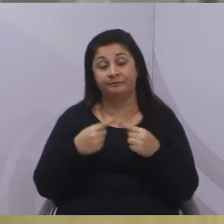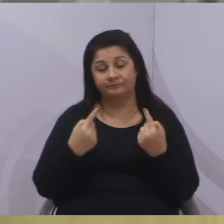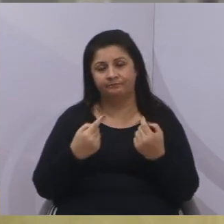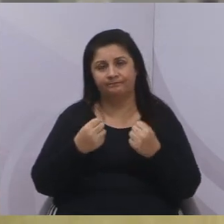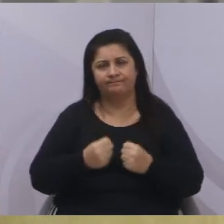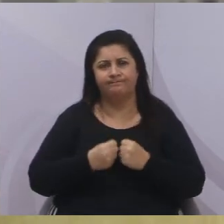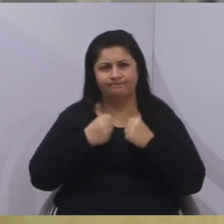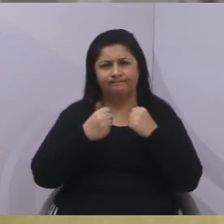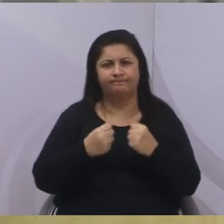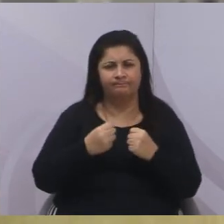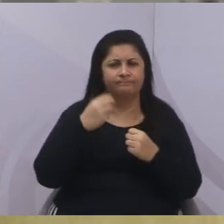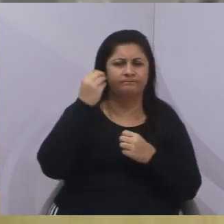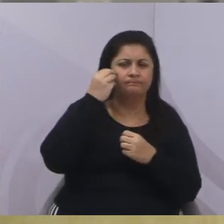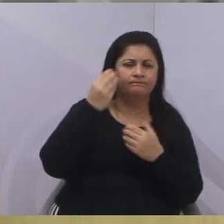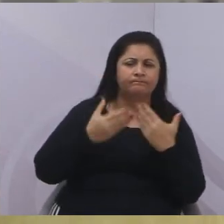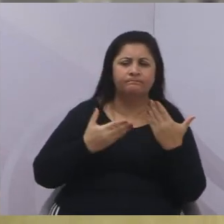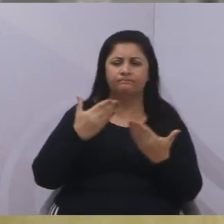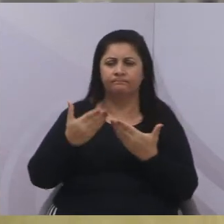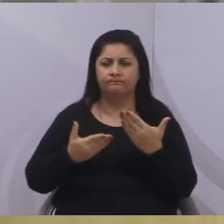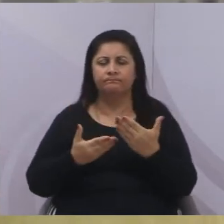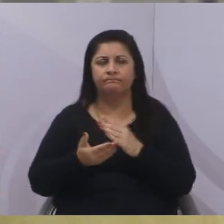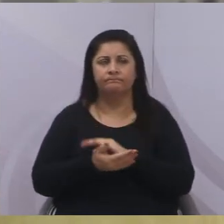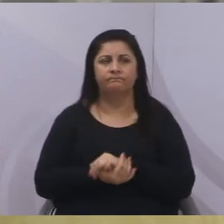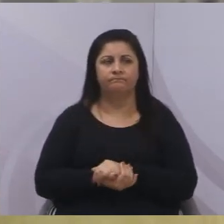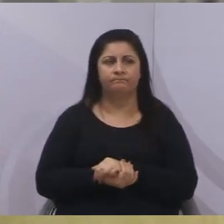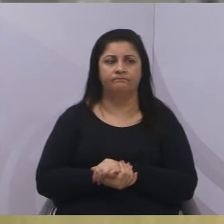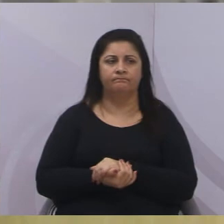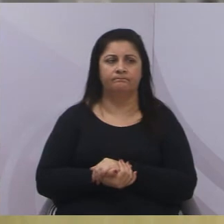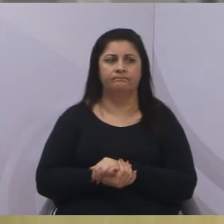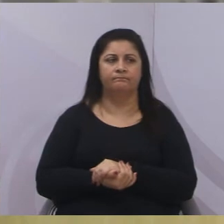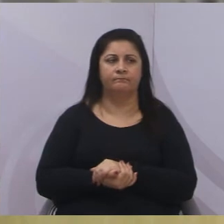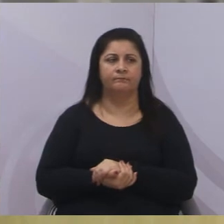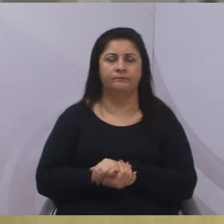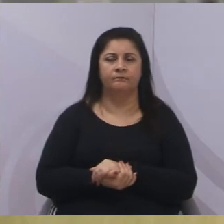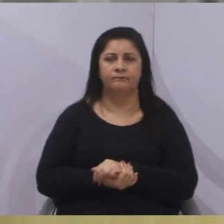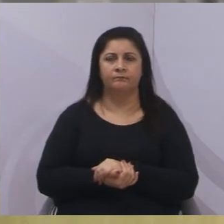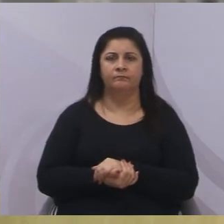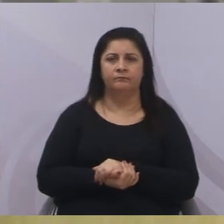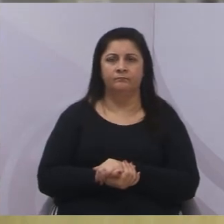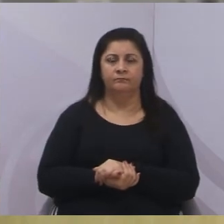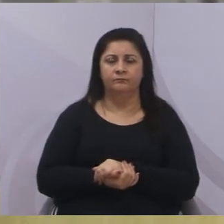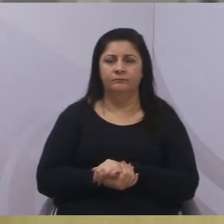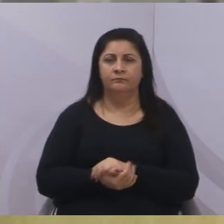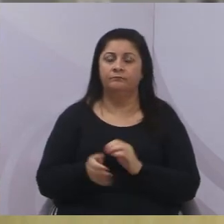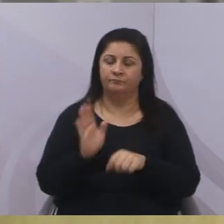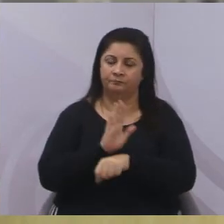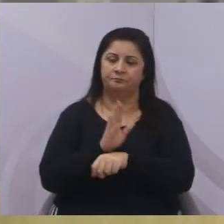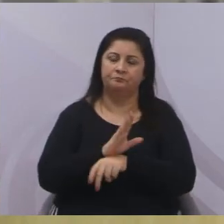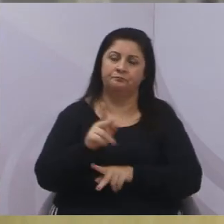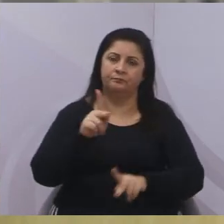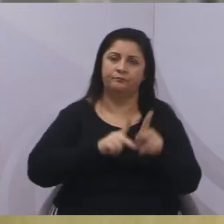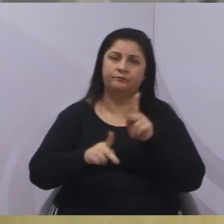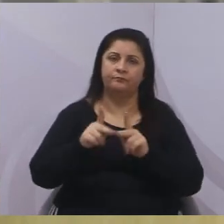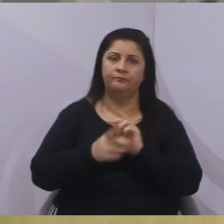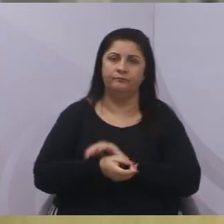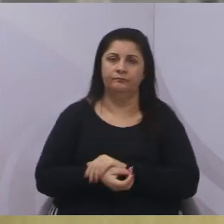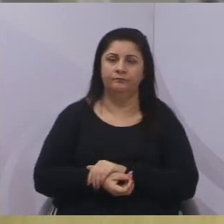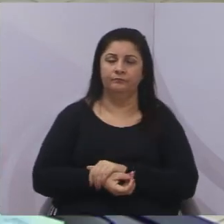está achando as alternativas aí para não deixar a população totalmente